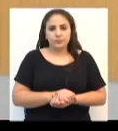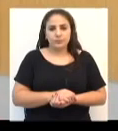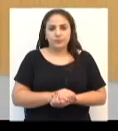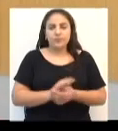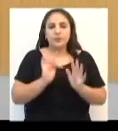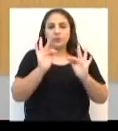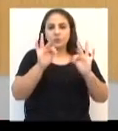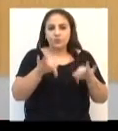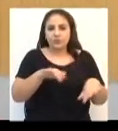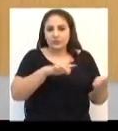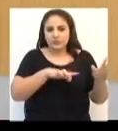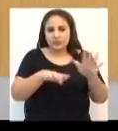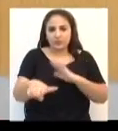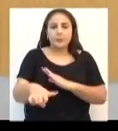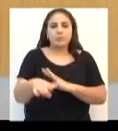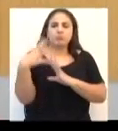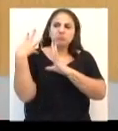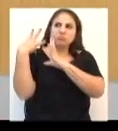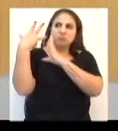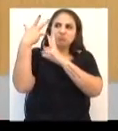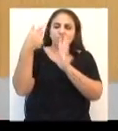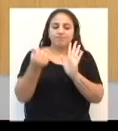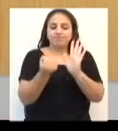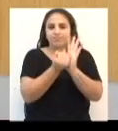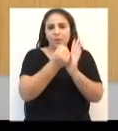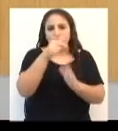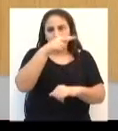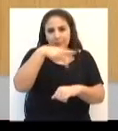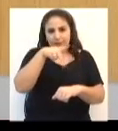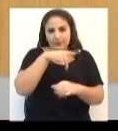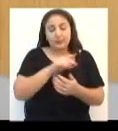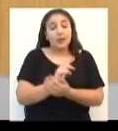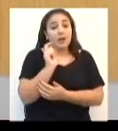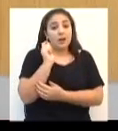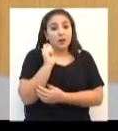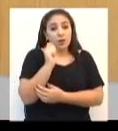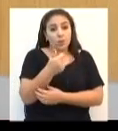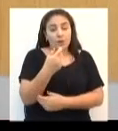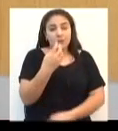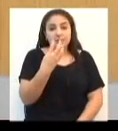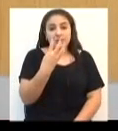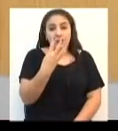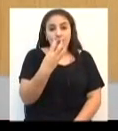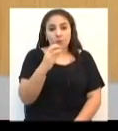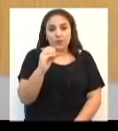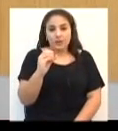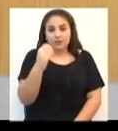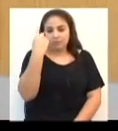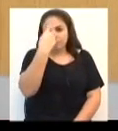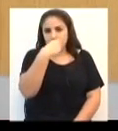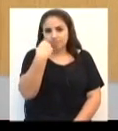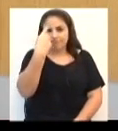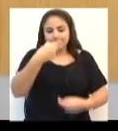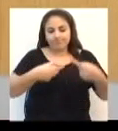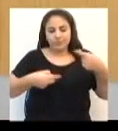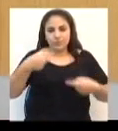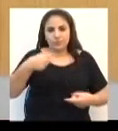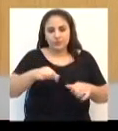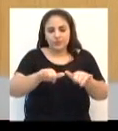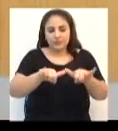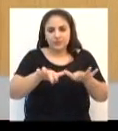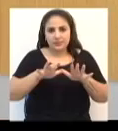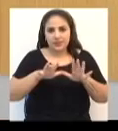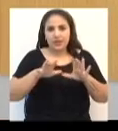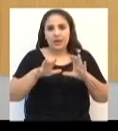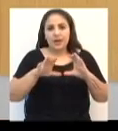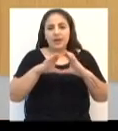Um final de semana histórico para o país. Foram quase 40 horas de debates durante as sessões na